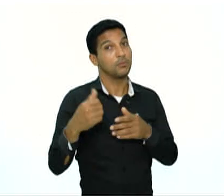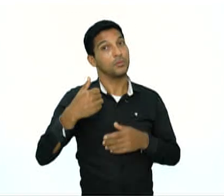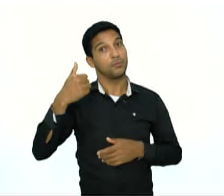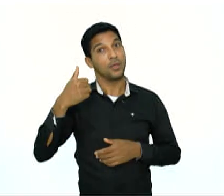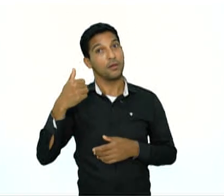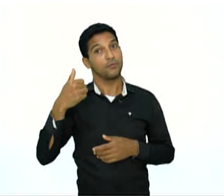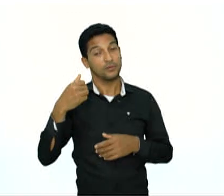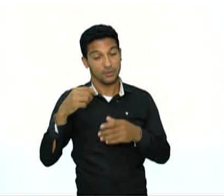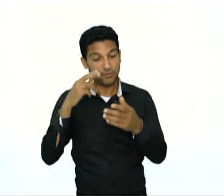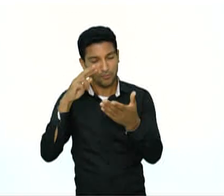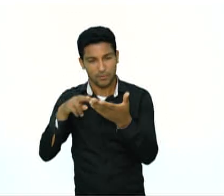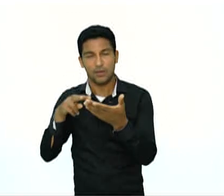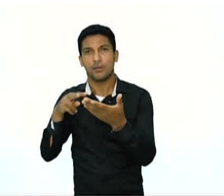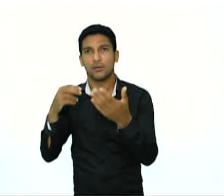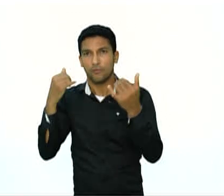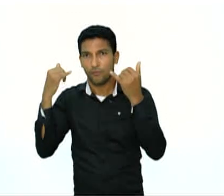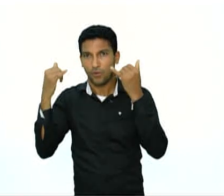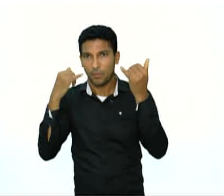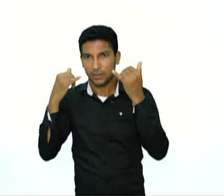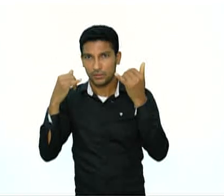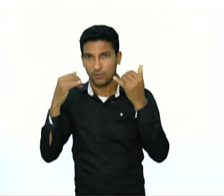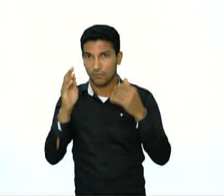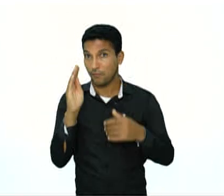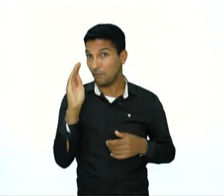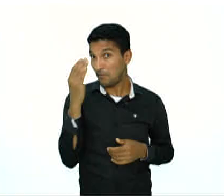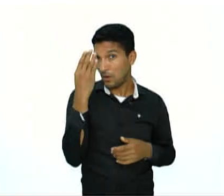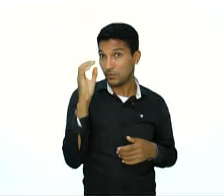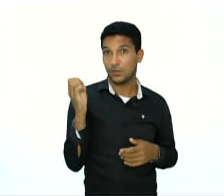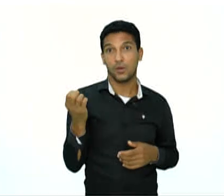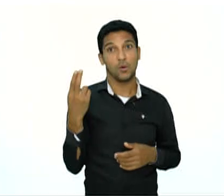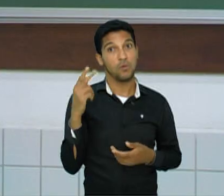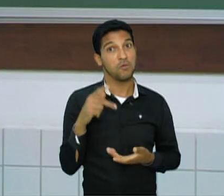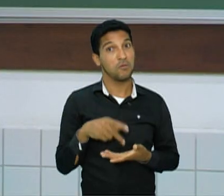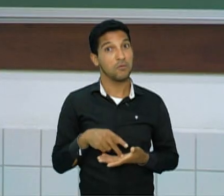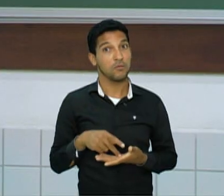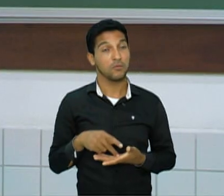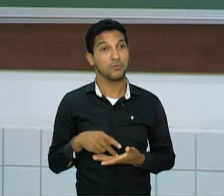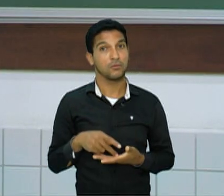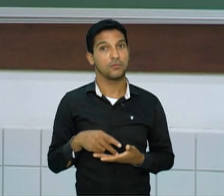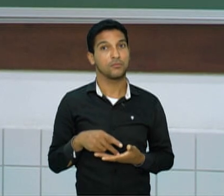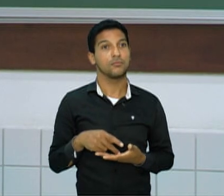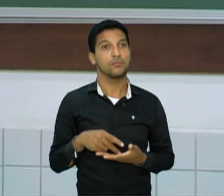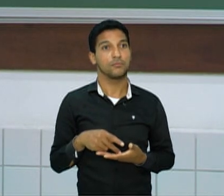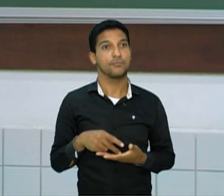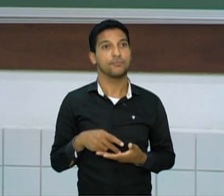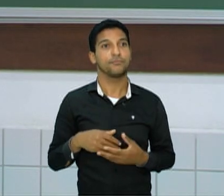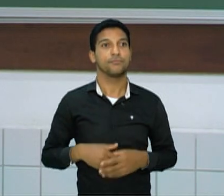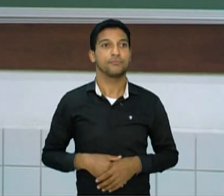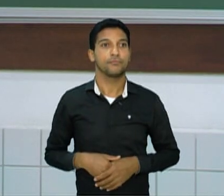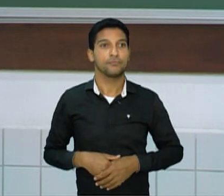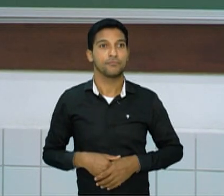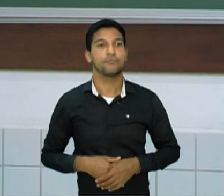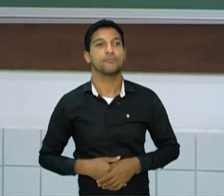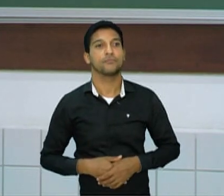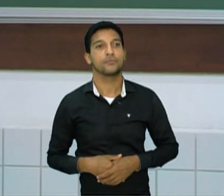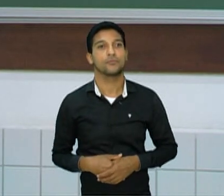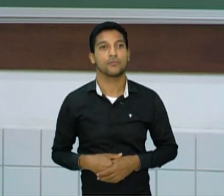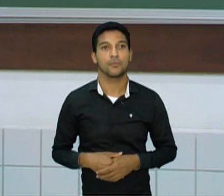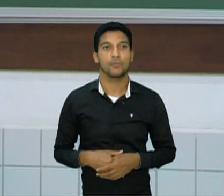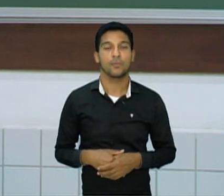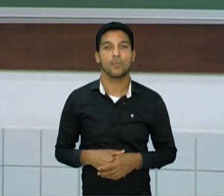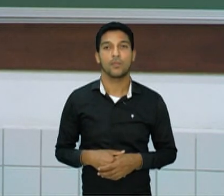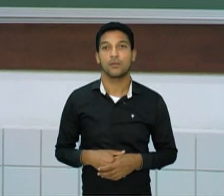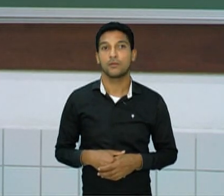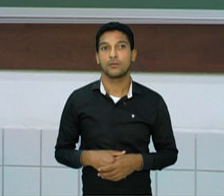ou repulsa? As chances de que a notícia seja falsa. As chances disso. Olha ali de novo.